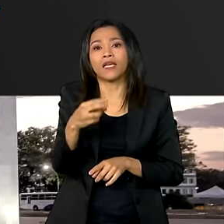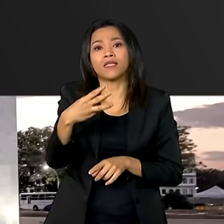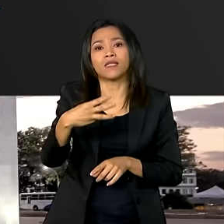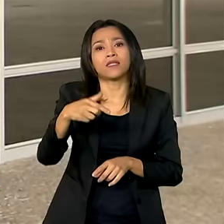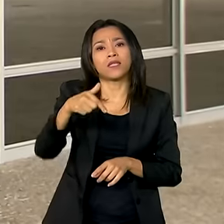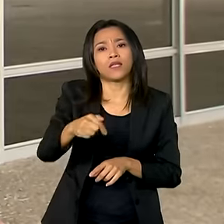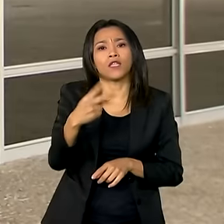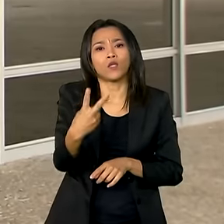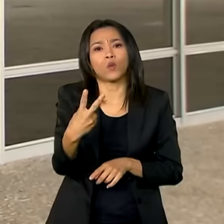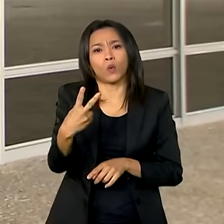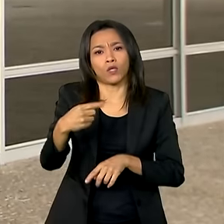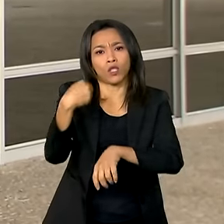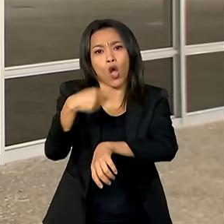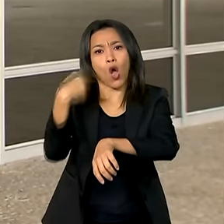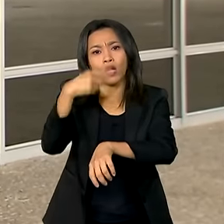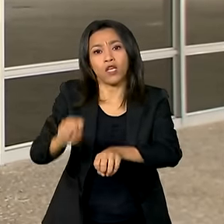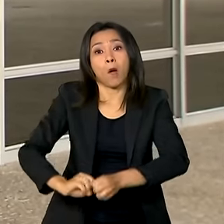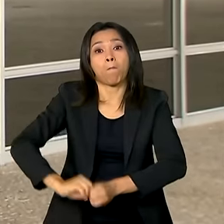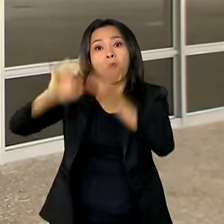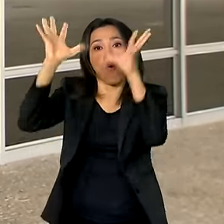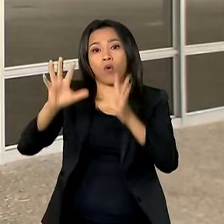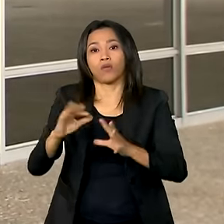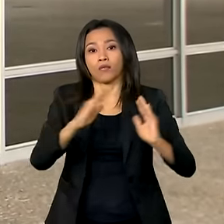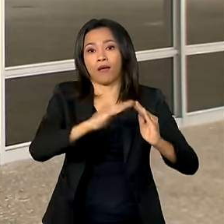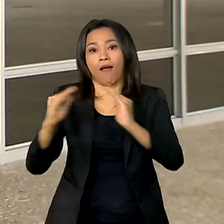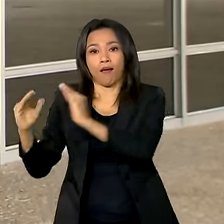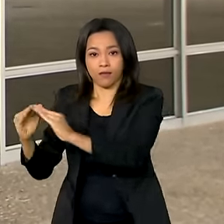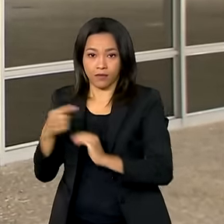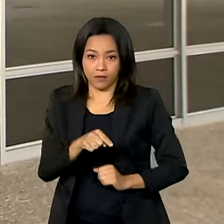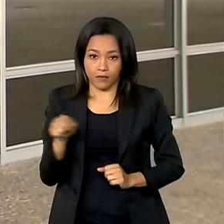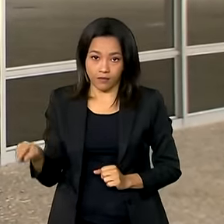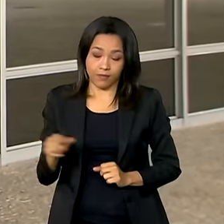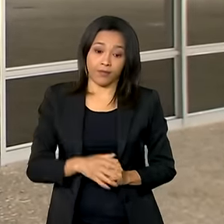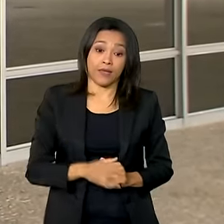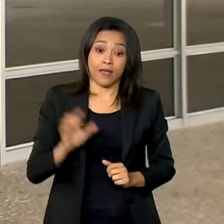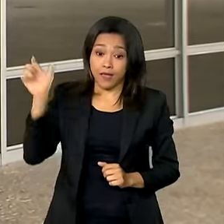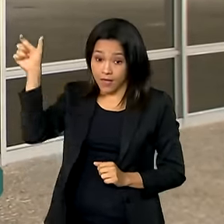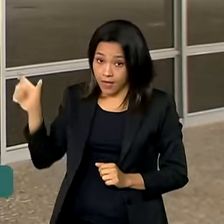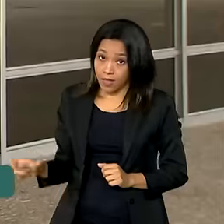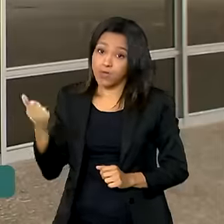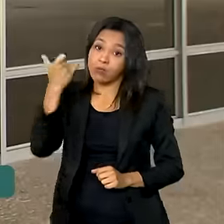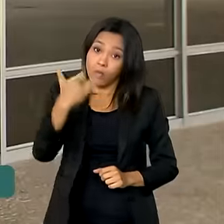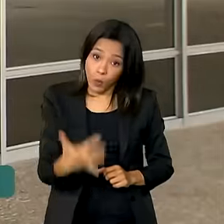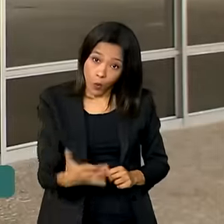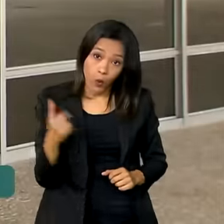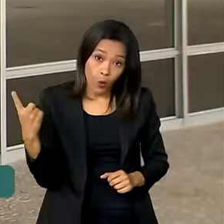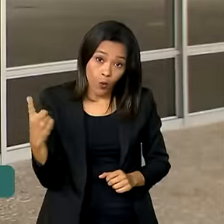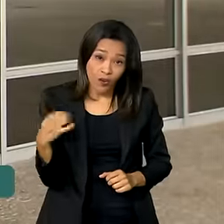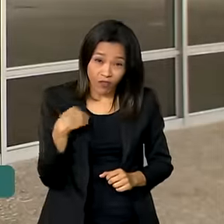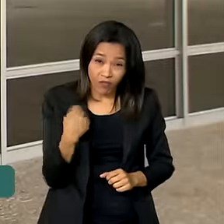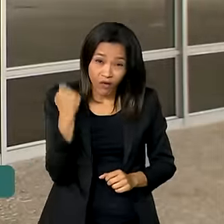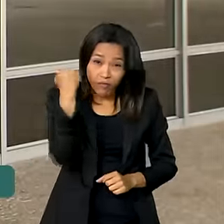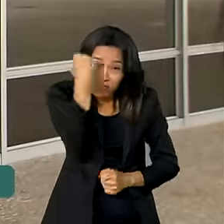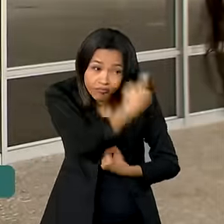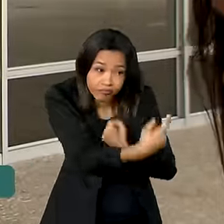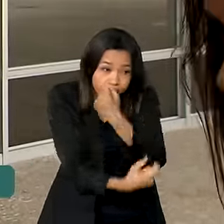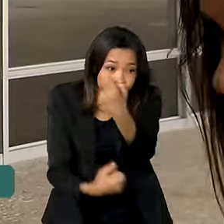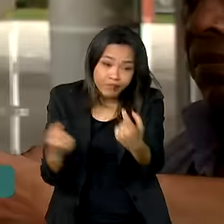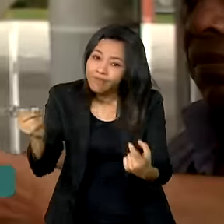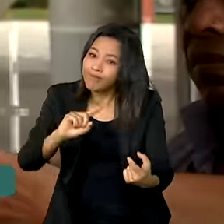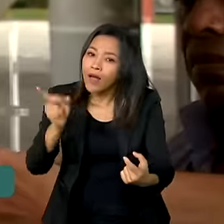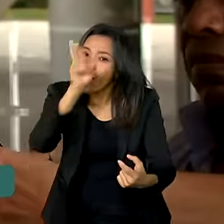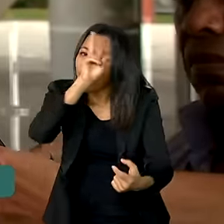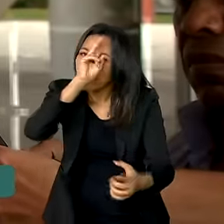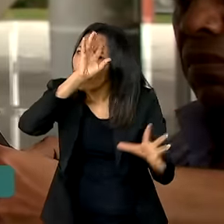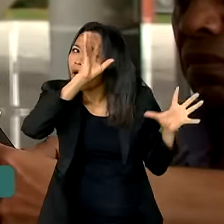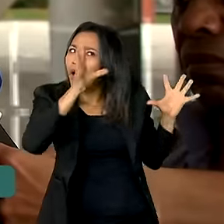horas. O ministro Alexandre Padilha disse que o caso não é isolado e lembrou os atos de 8 de janeiro.